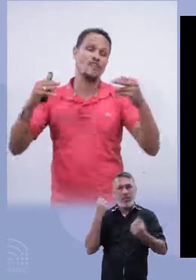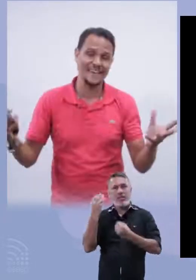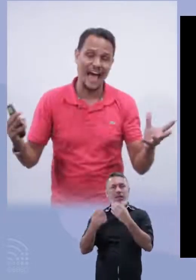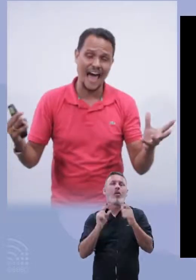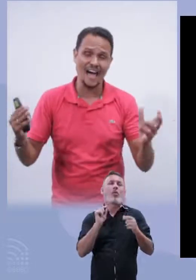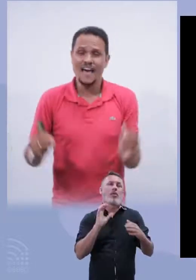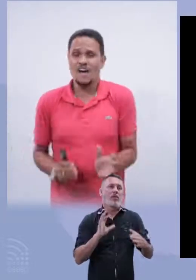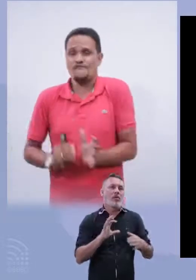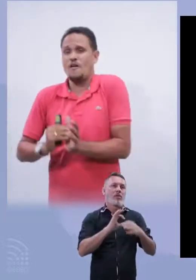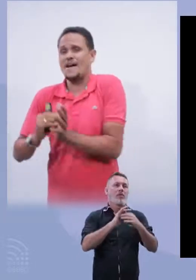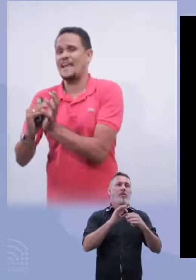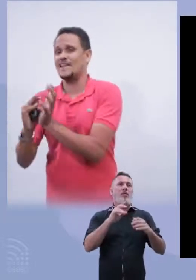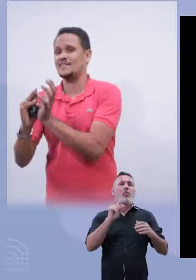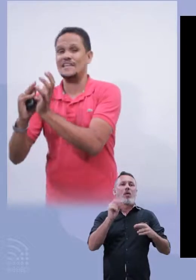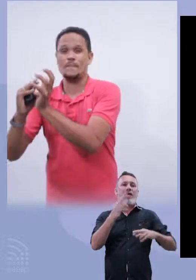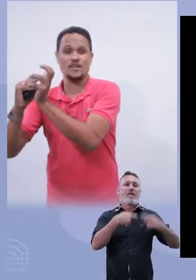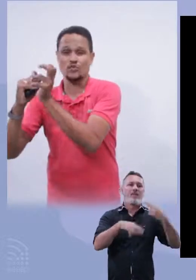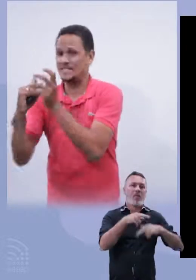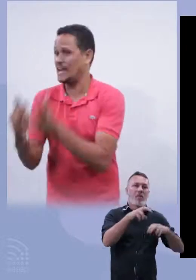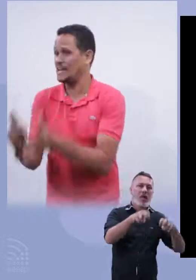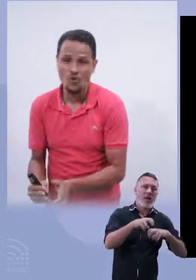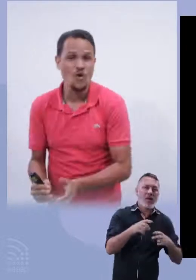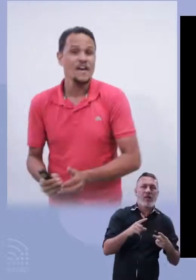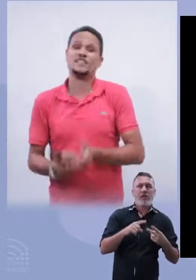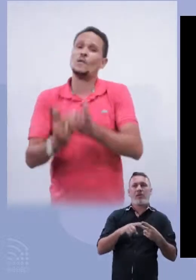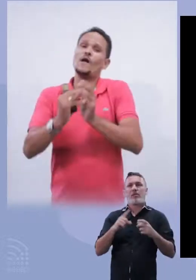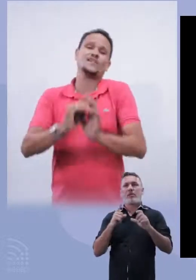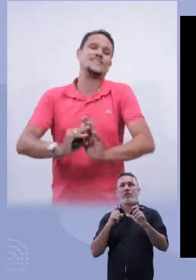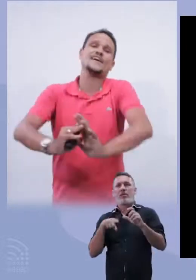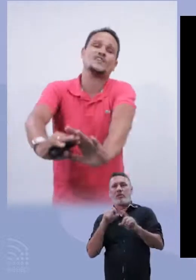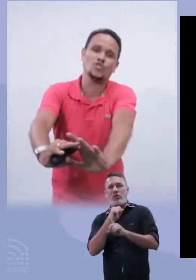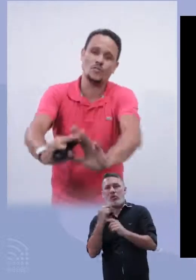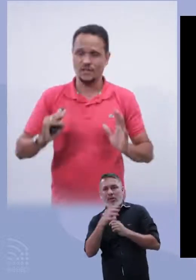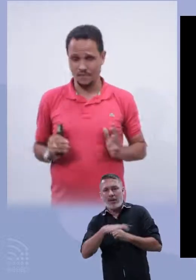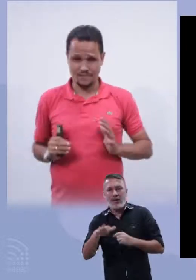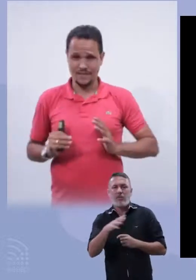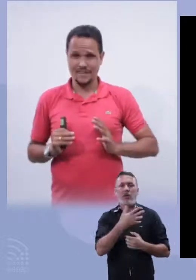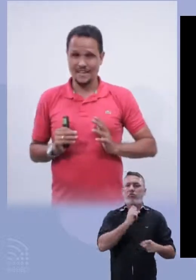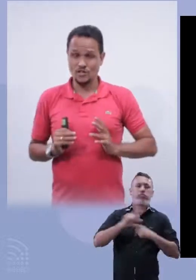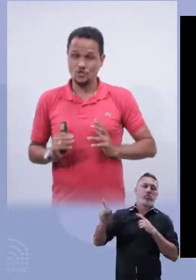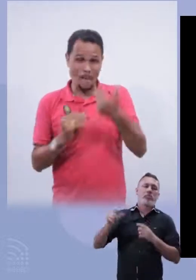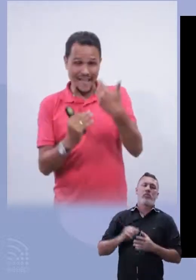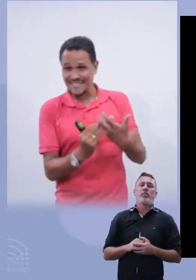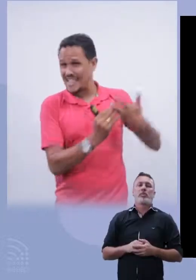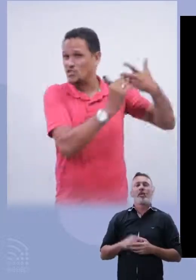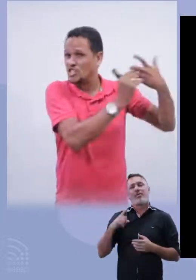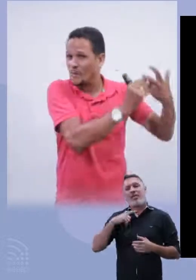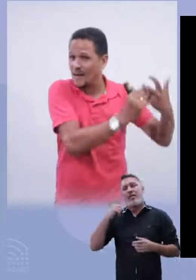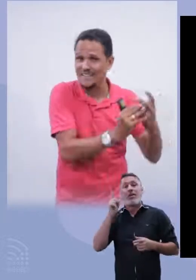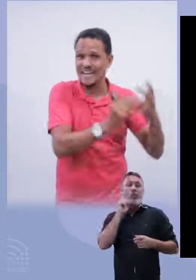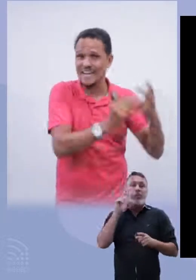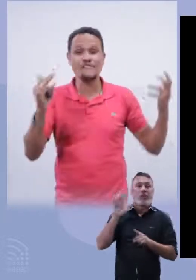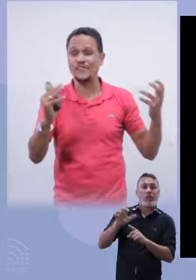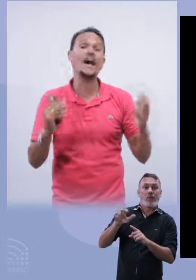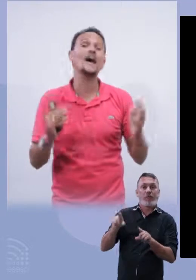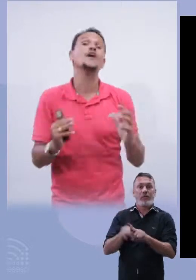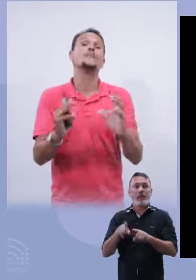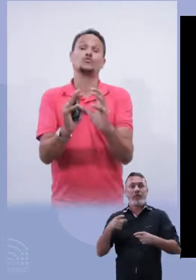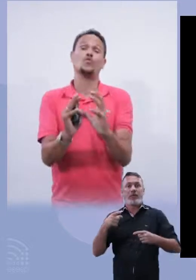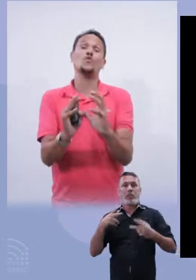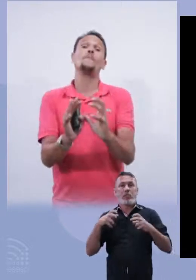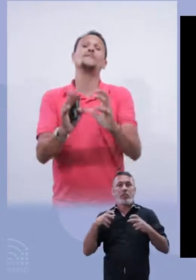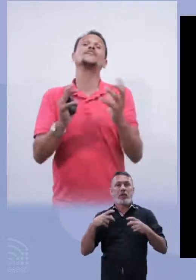uma reforma agrária lembra socialismo, então é hora de sair isso aqui do Brasil. Somado às ideias norte-americanas da Guerra